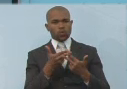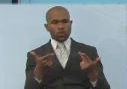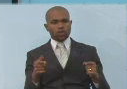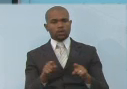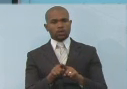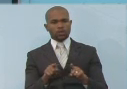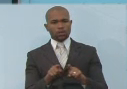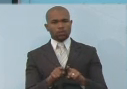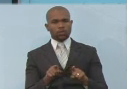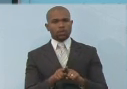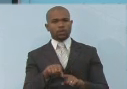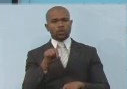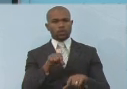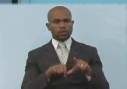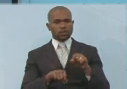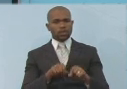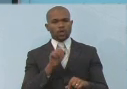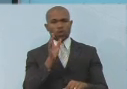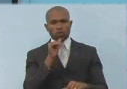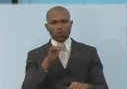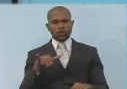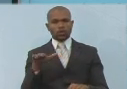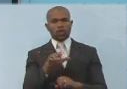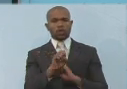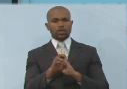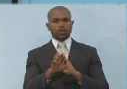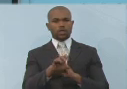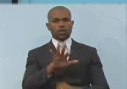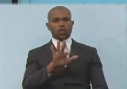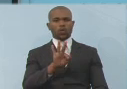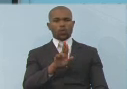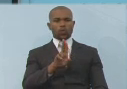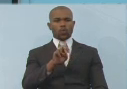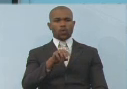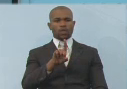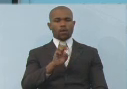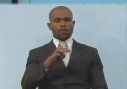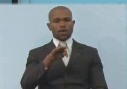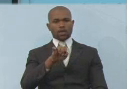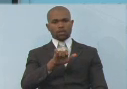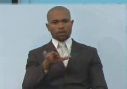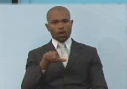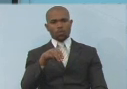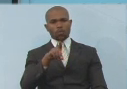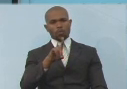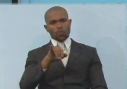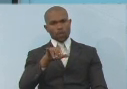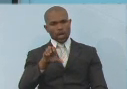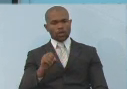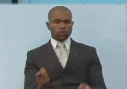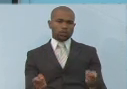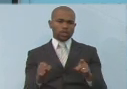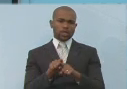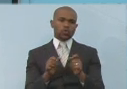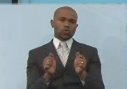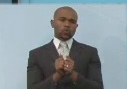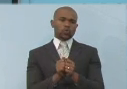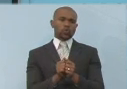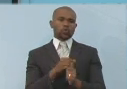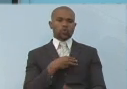Escolarização dos servidores, ensino fundamental e médio, através da ESAP, em parceria com o SENAI.